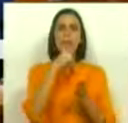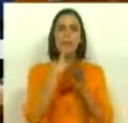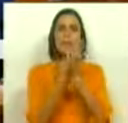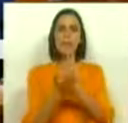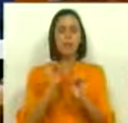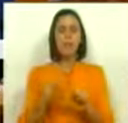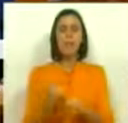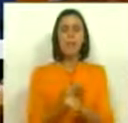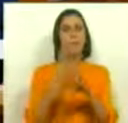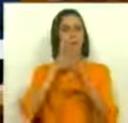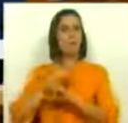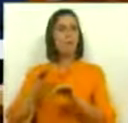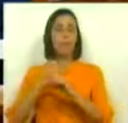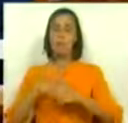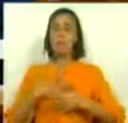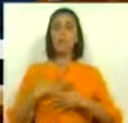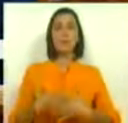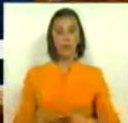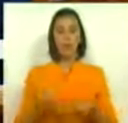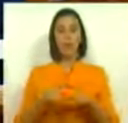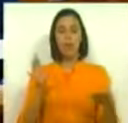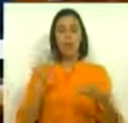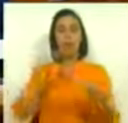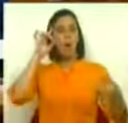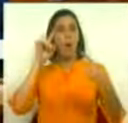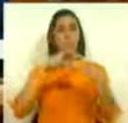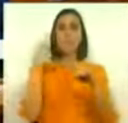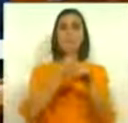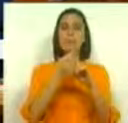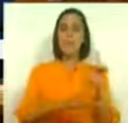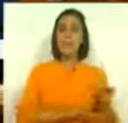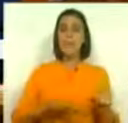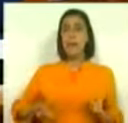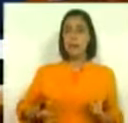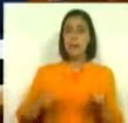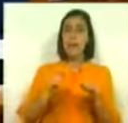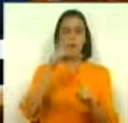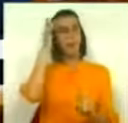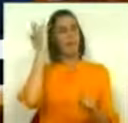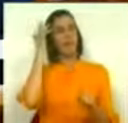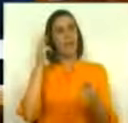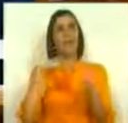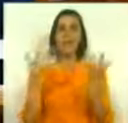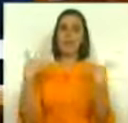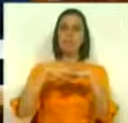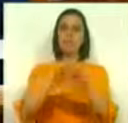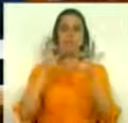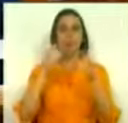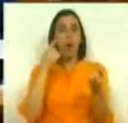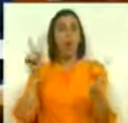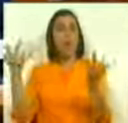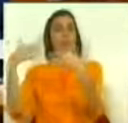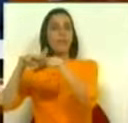medidas ativas de emprego e formação profissional com a finalidade de combater o desemprego e facilitar a integração